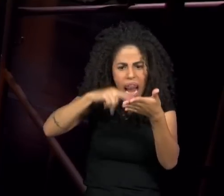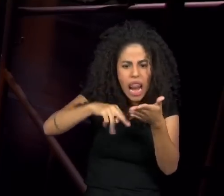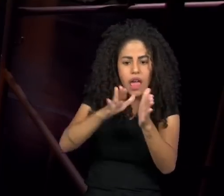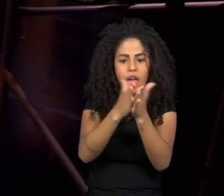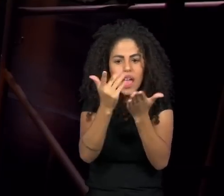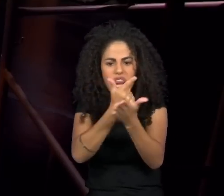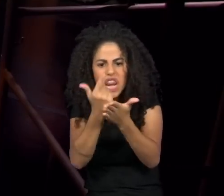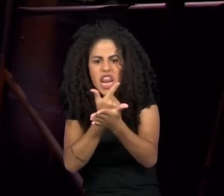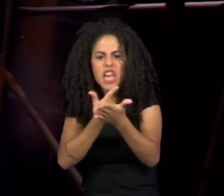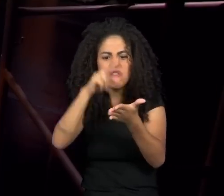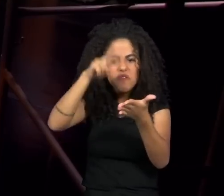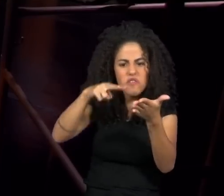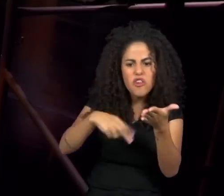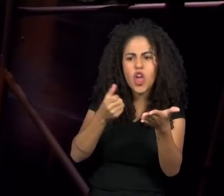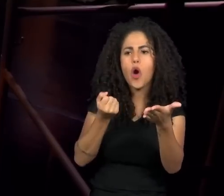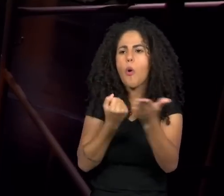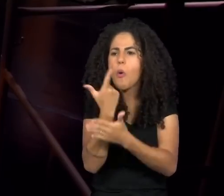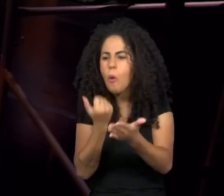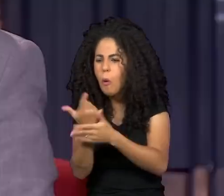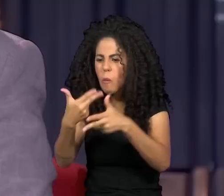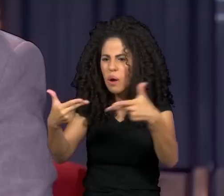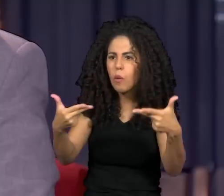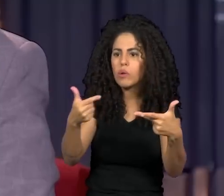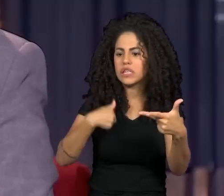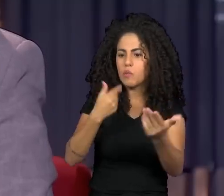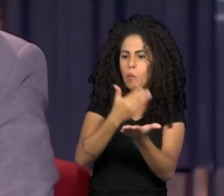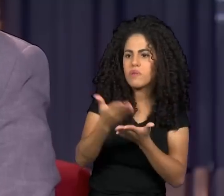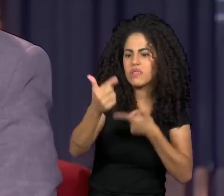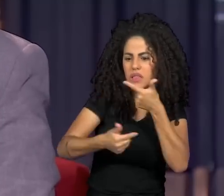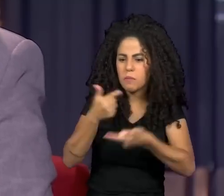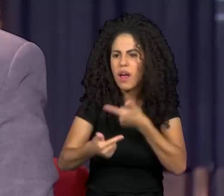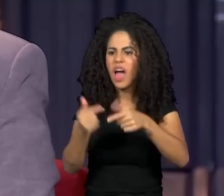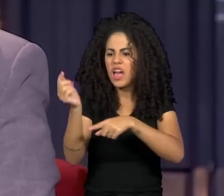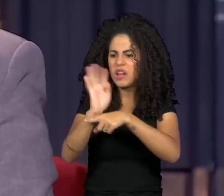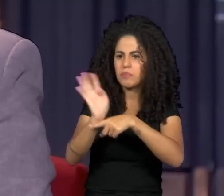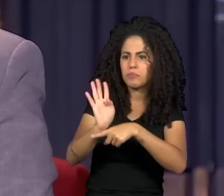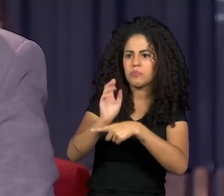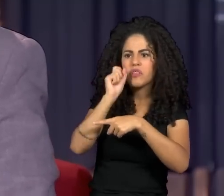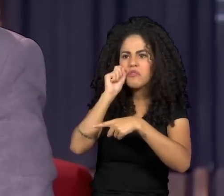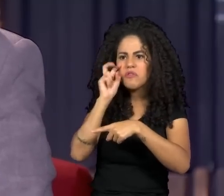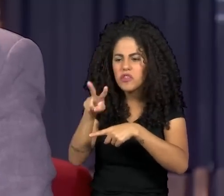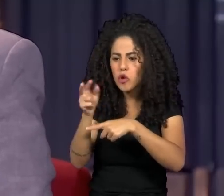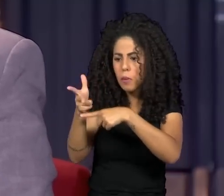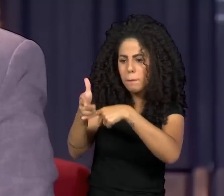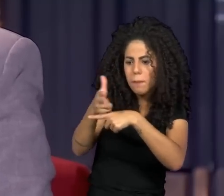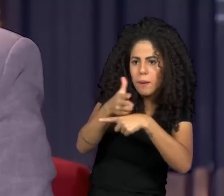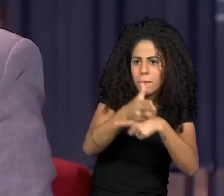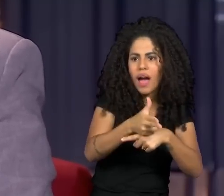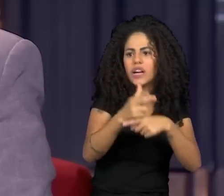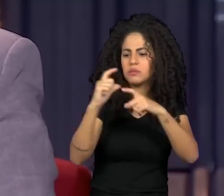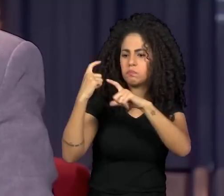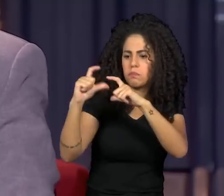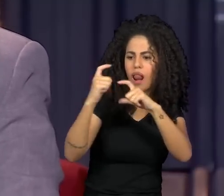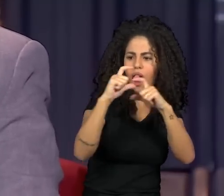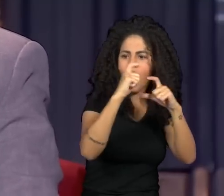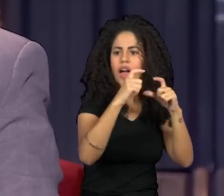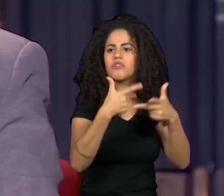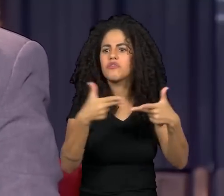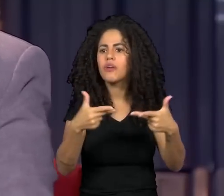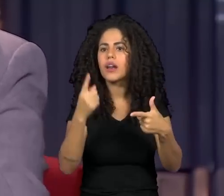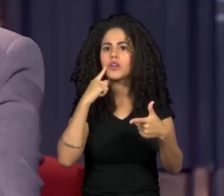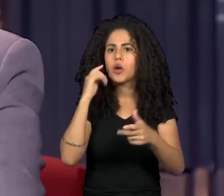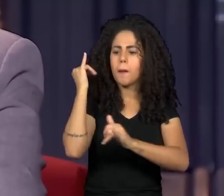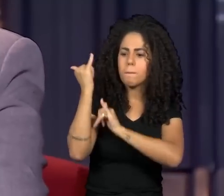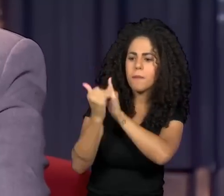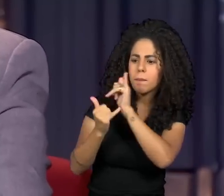ver tudo, comprar coisa quando eu comecei a trabalhar, assistir filme, ver série, ver anime. E aí quando eu entendi que eu roteirizava